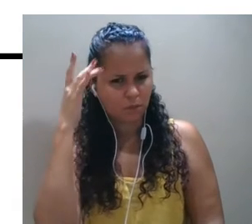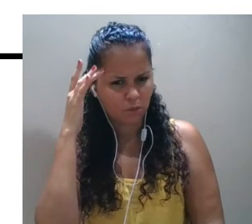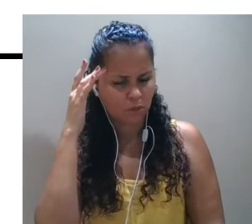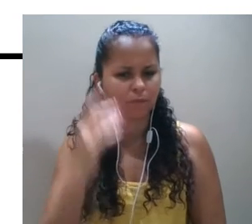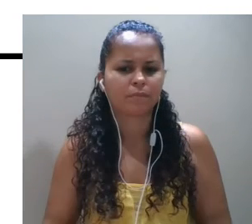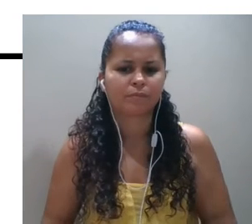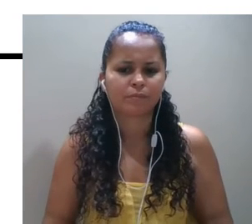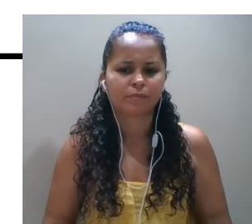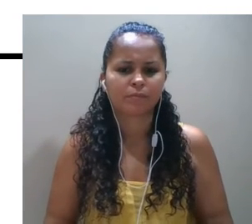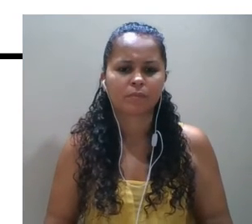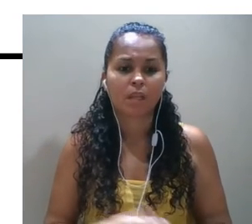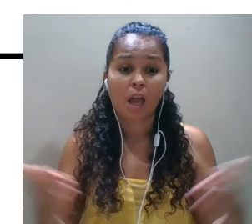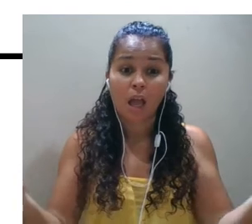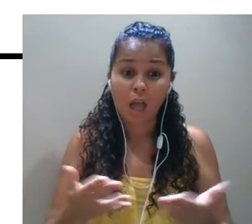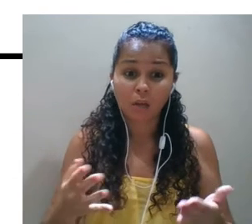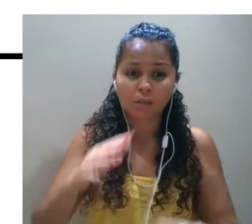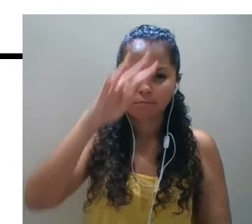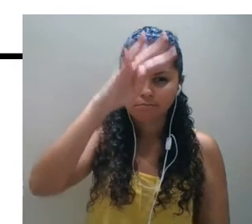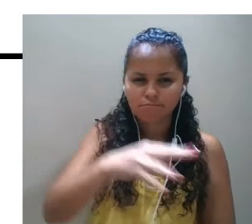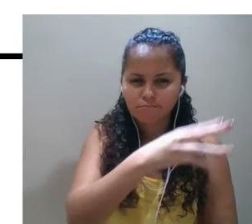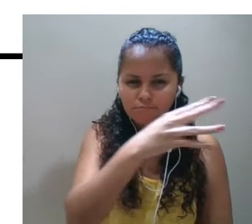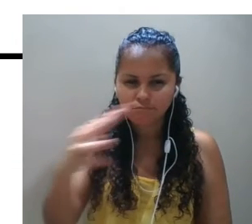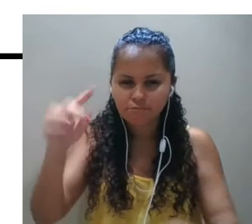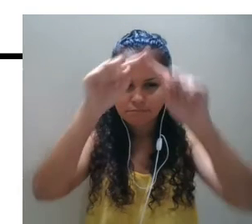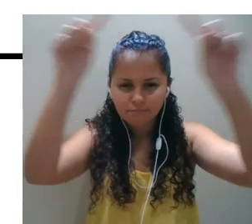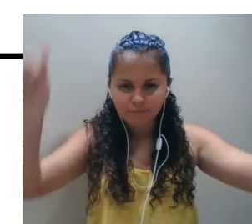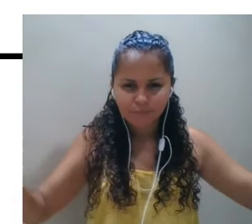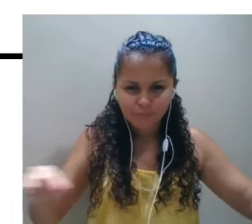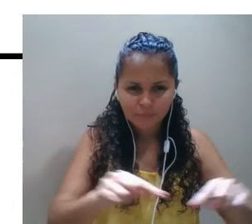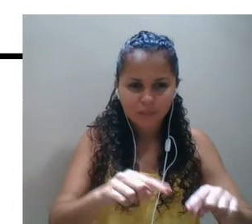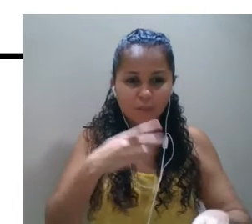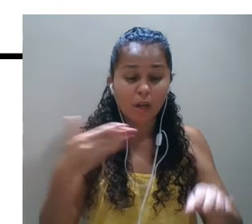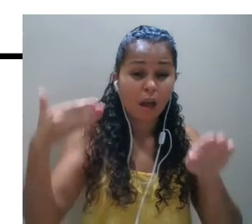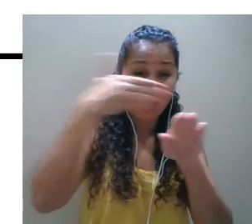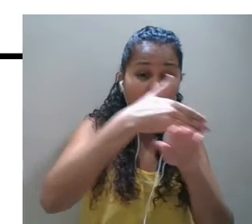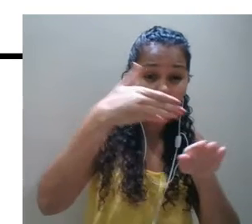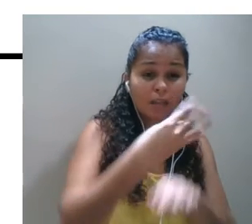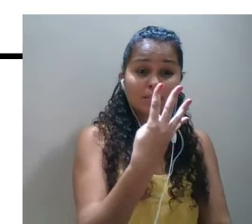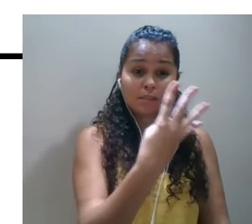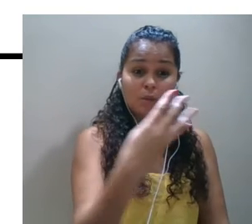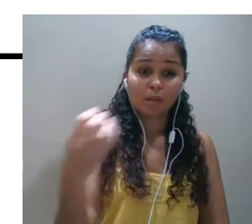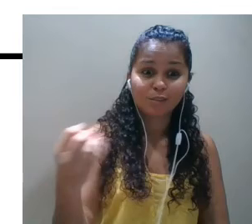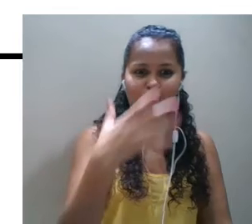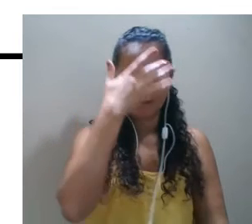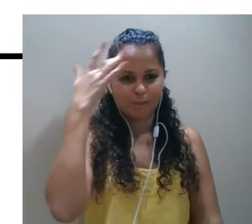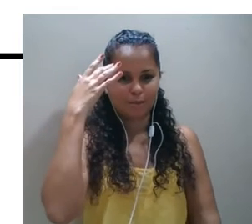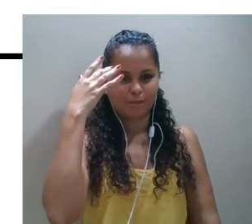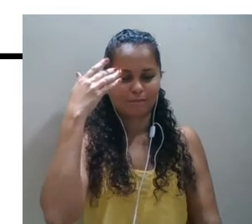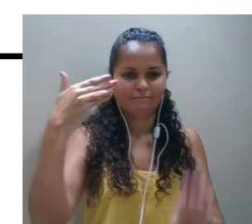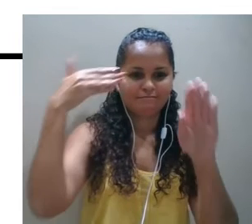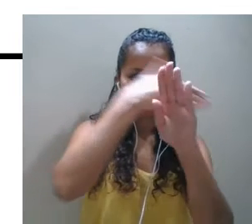segundo o quadro, diz que entram 4, digamos, novas pessoas e saem 3 pessoas do elevador. Então,